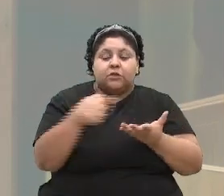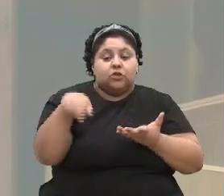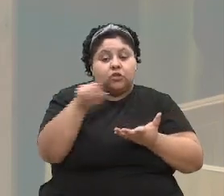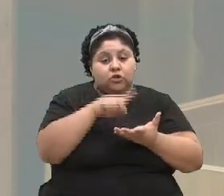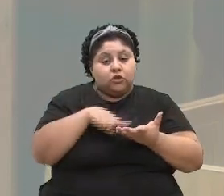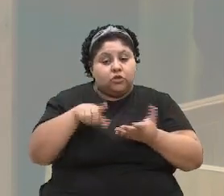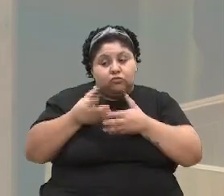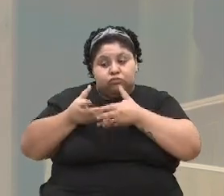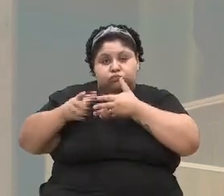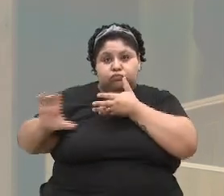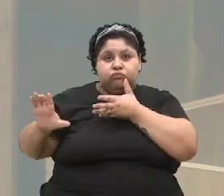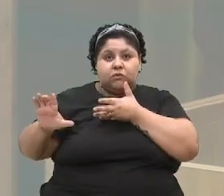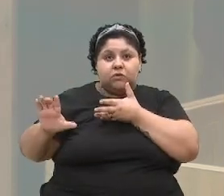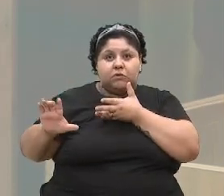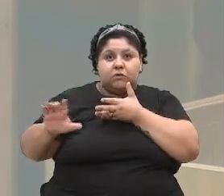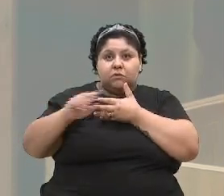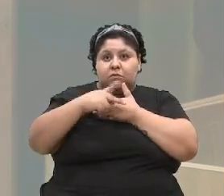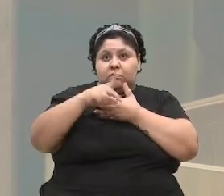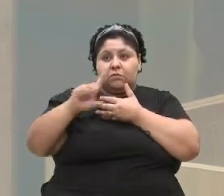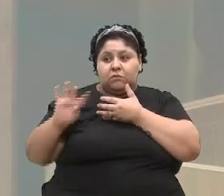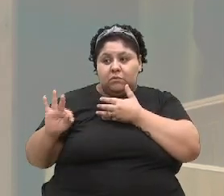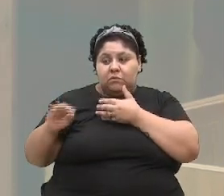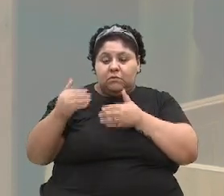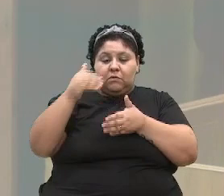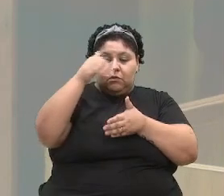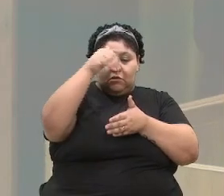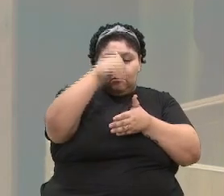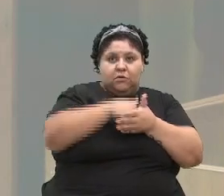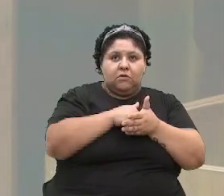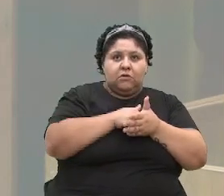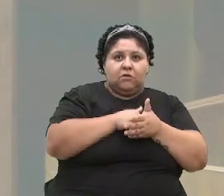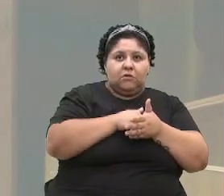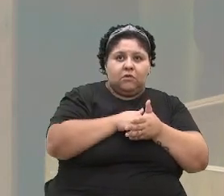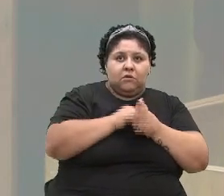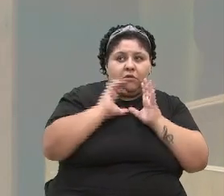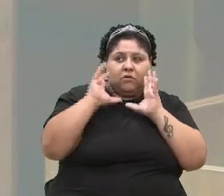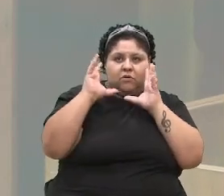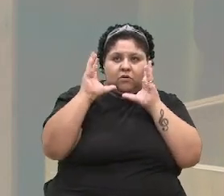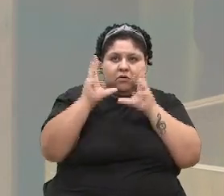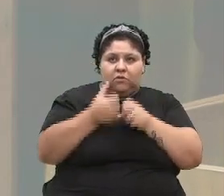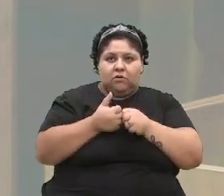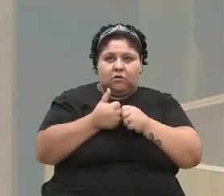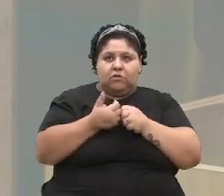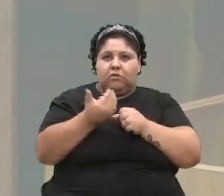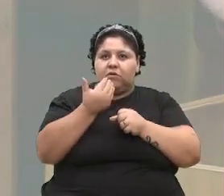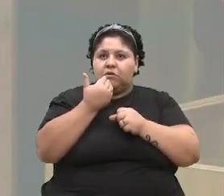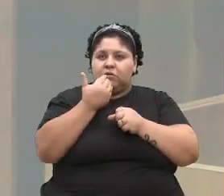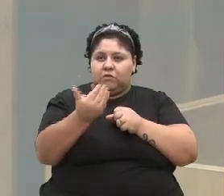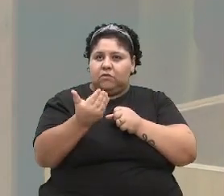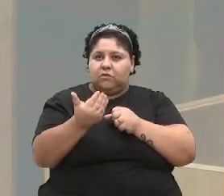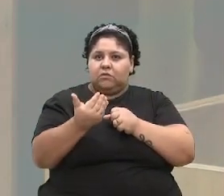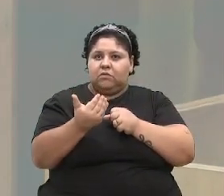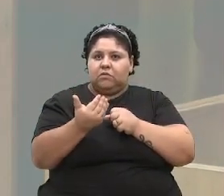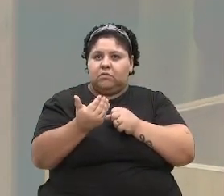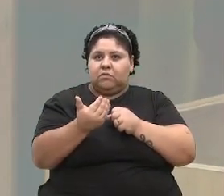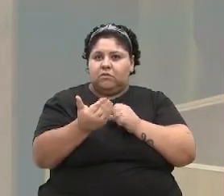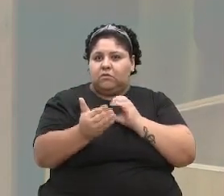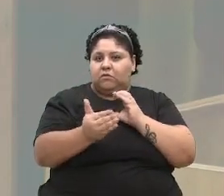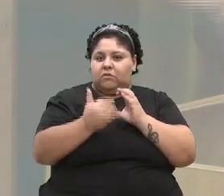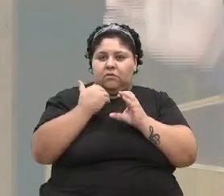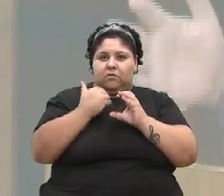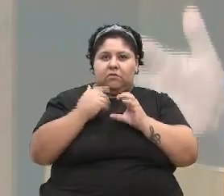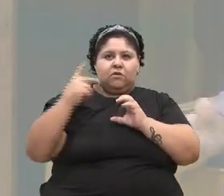a oposição do Partido dos Trabalhadores, eu votei praticamente em todos os pedidos, aporte de recurso financeiro para